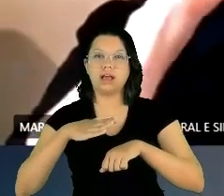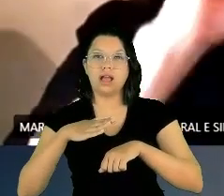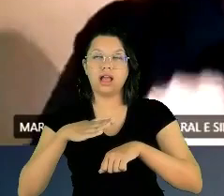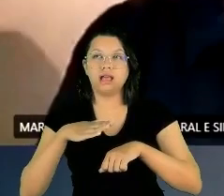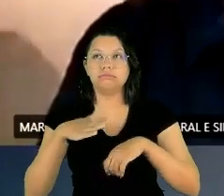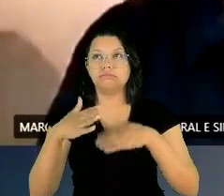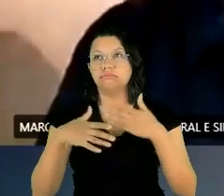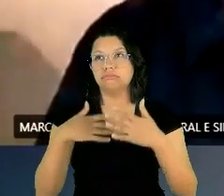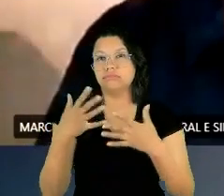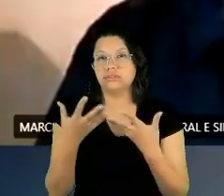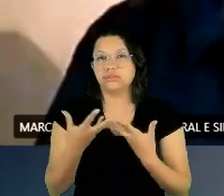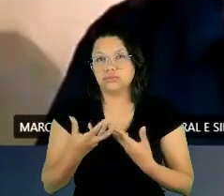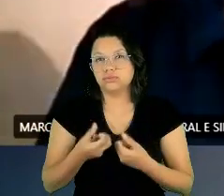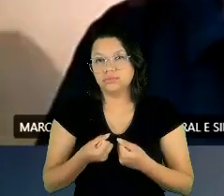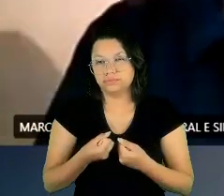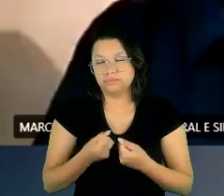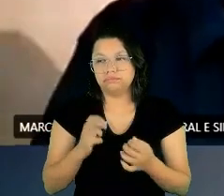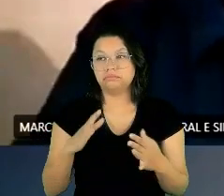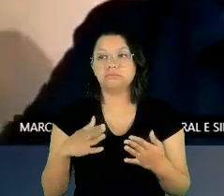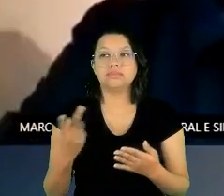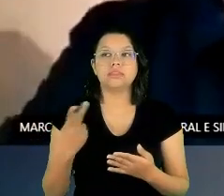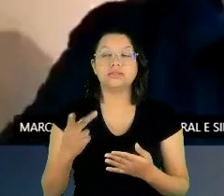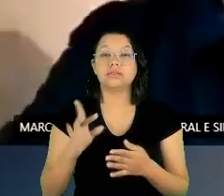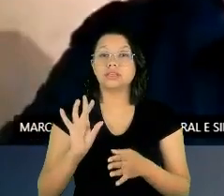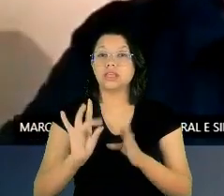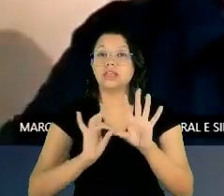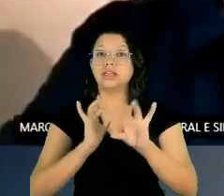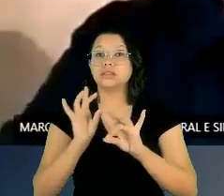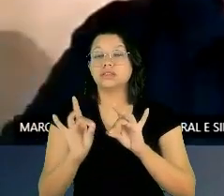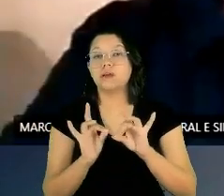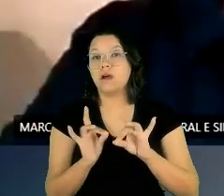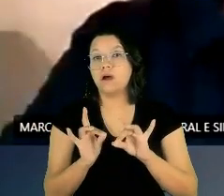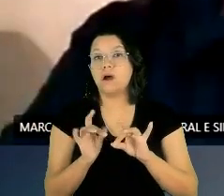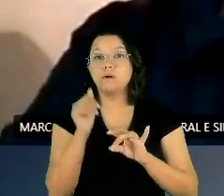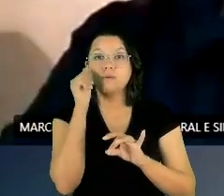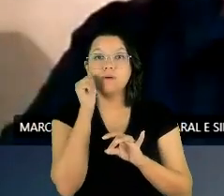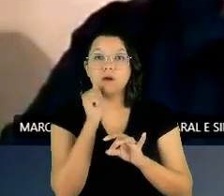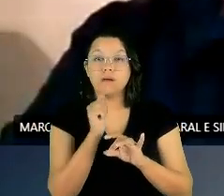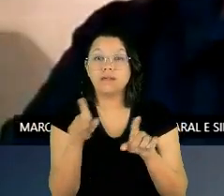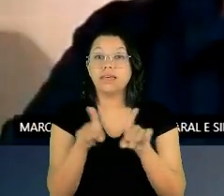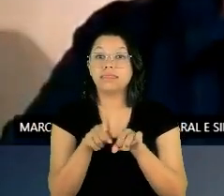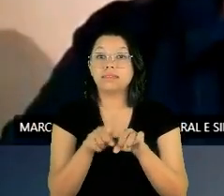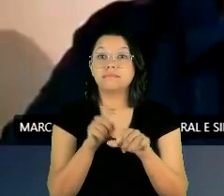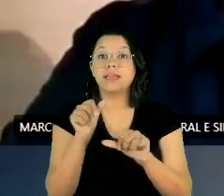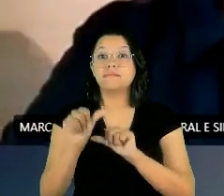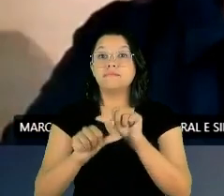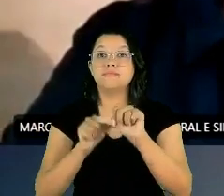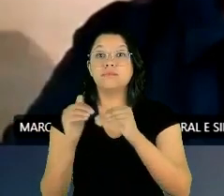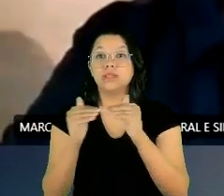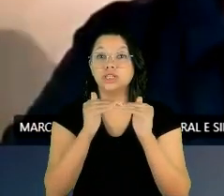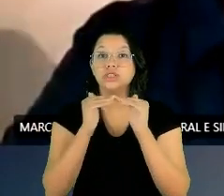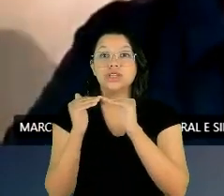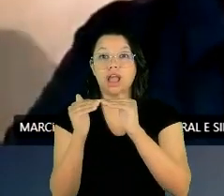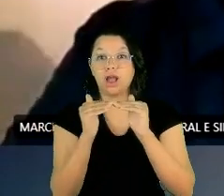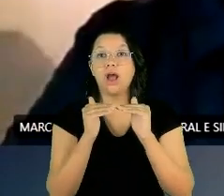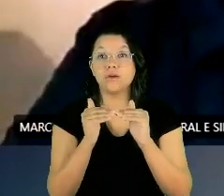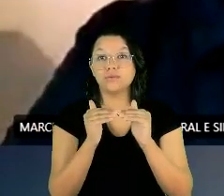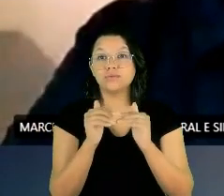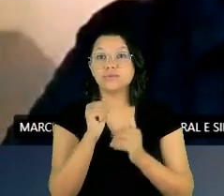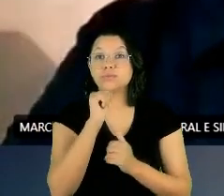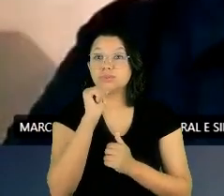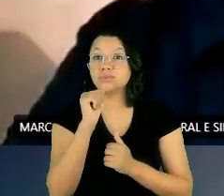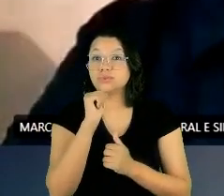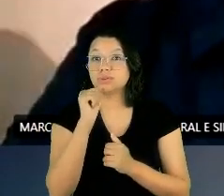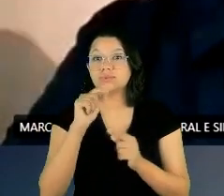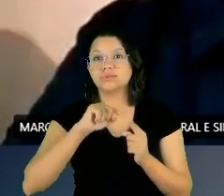mais feminino, assim dizer, né, mais acolhedor. Então, a nossa preferência por homens também muda segundo o